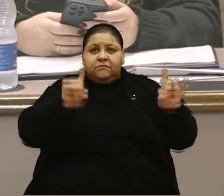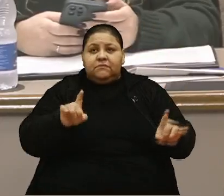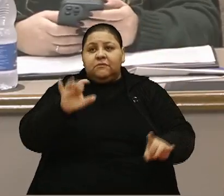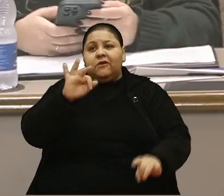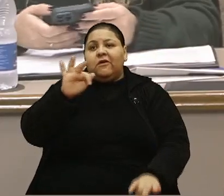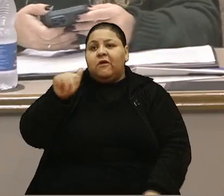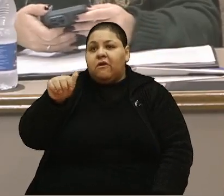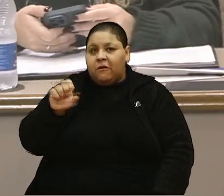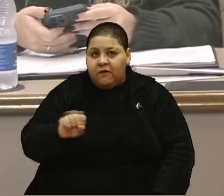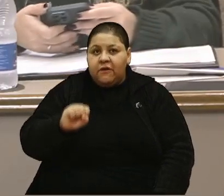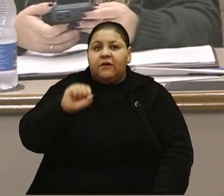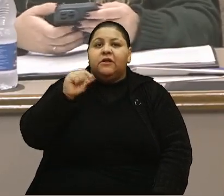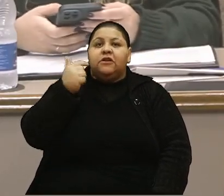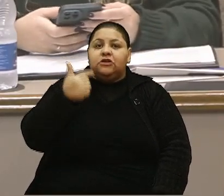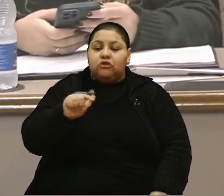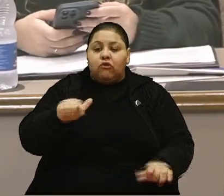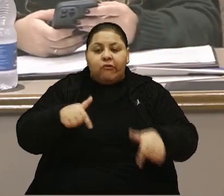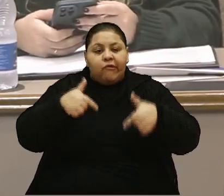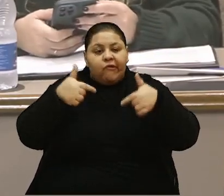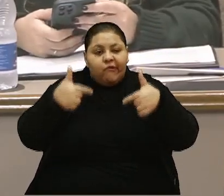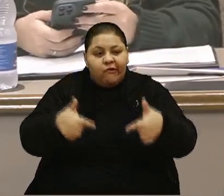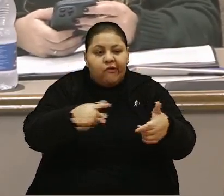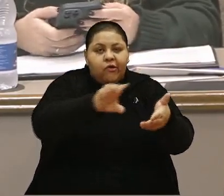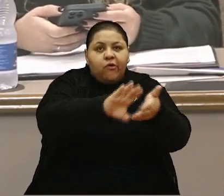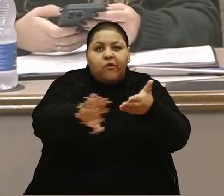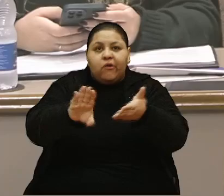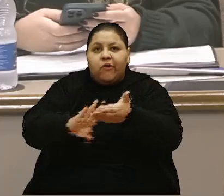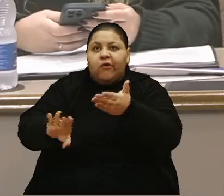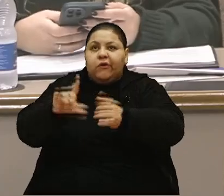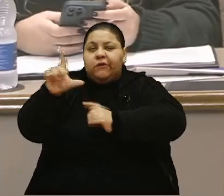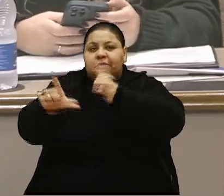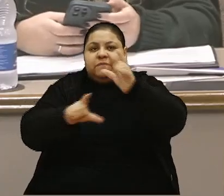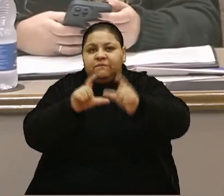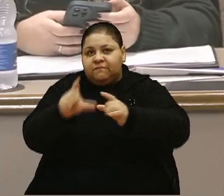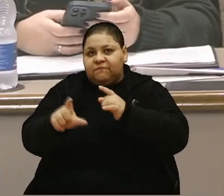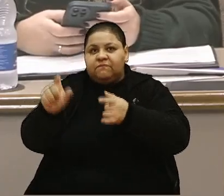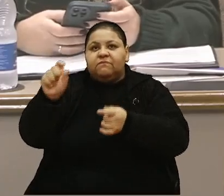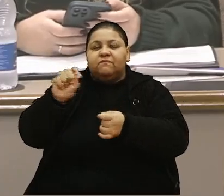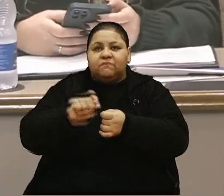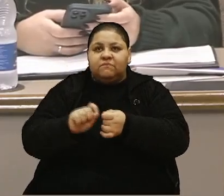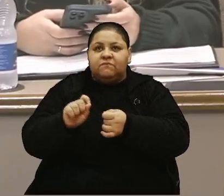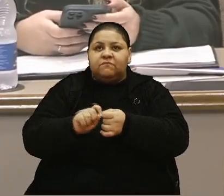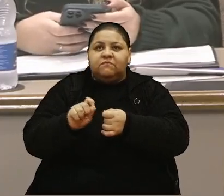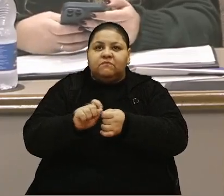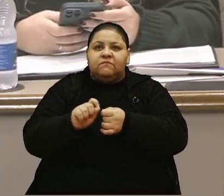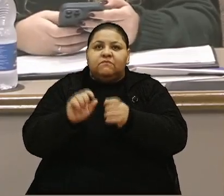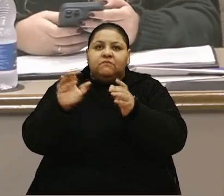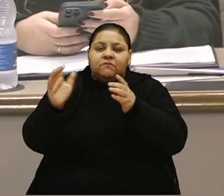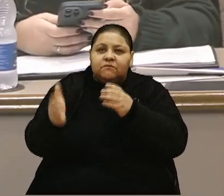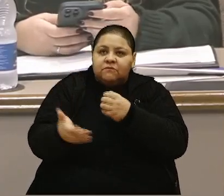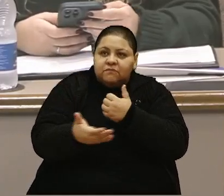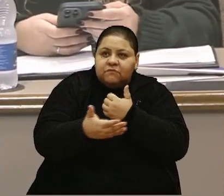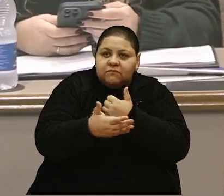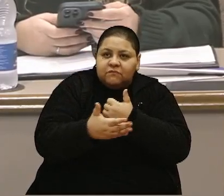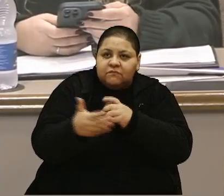que por mais uma ação tem tirado moradores das ruas e fazendo com que estejam acolhidos,